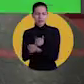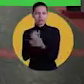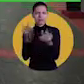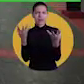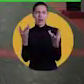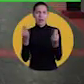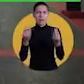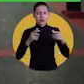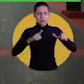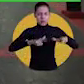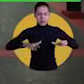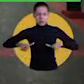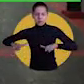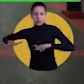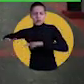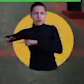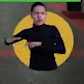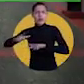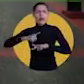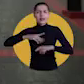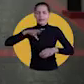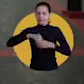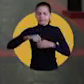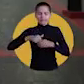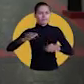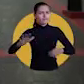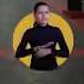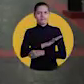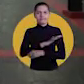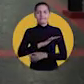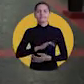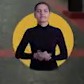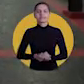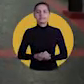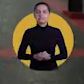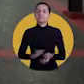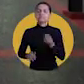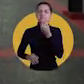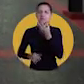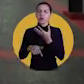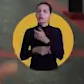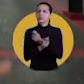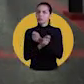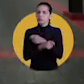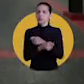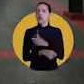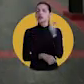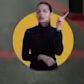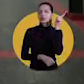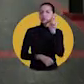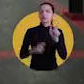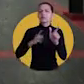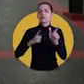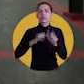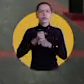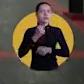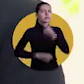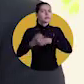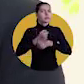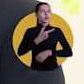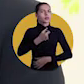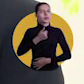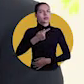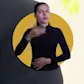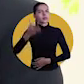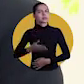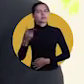40 teatros do Centro de Convenções cheios. Pois é, essa foi mais uma conquista que marcou o segundo semestre de 2017.